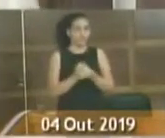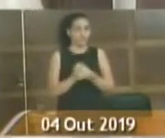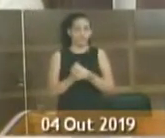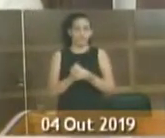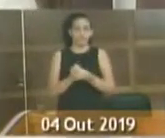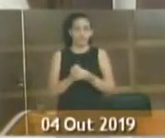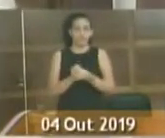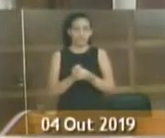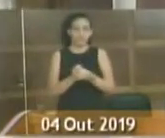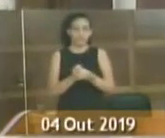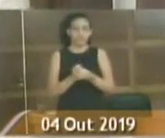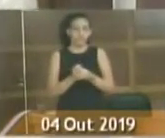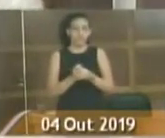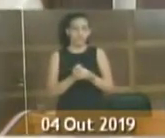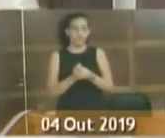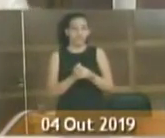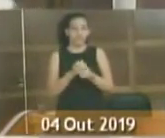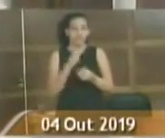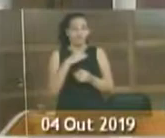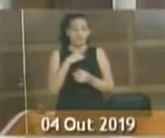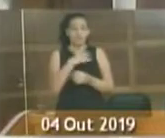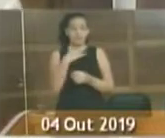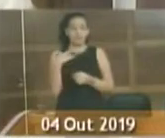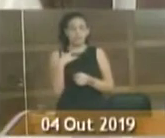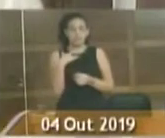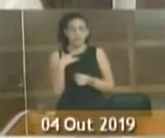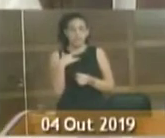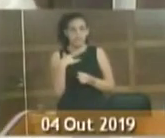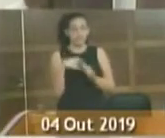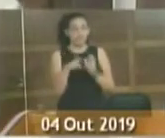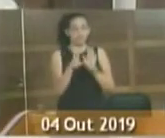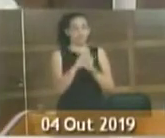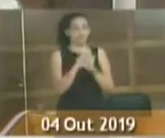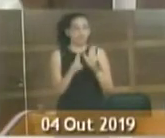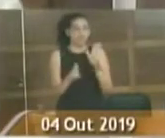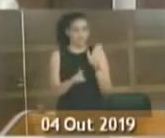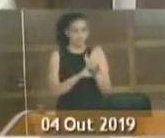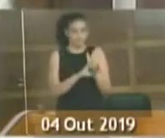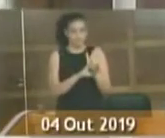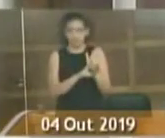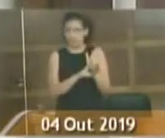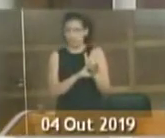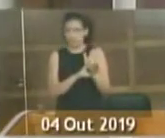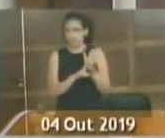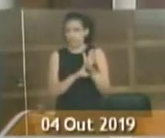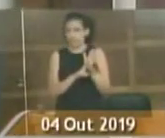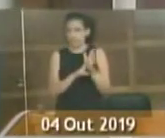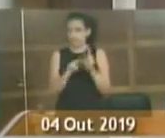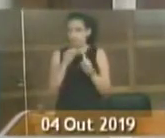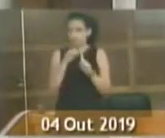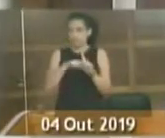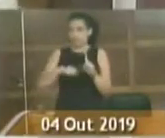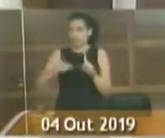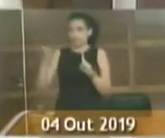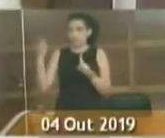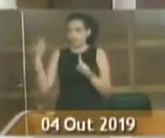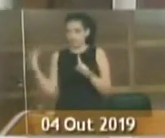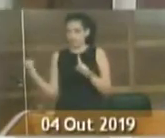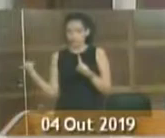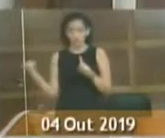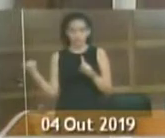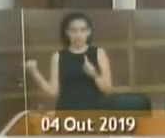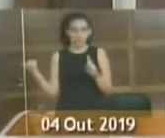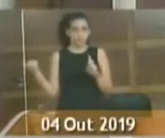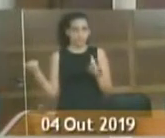vai falar com os adultos um pouquinho, o Ministério da Saúde normalizou agora, mês passado, tá? Essa